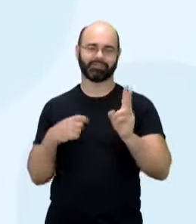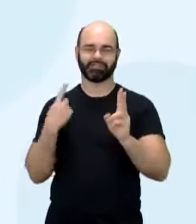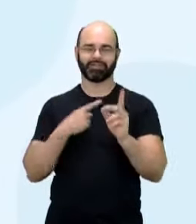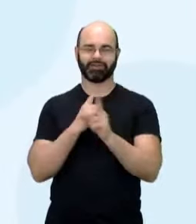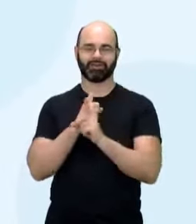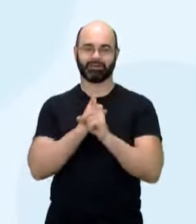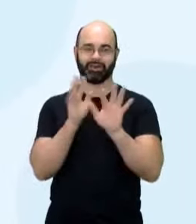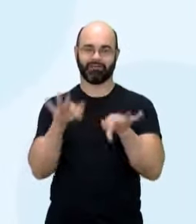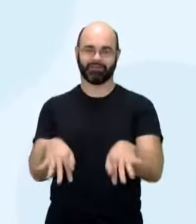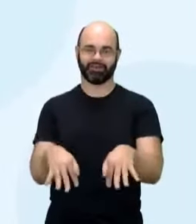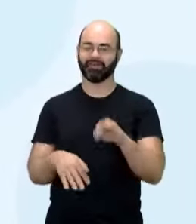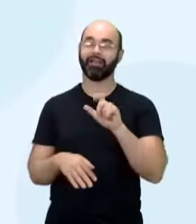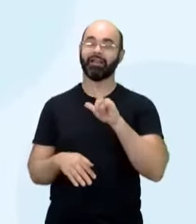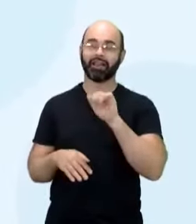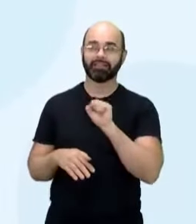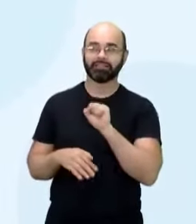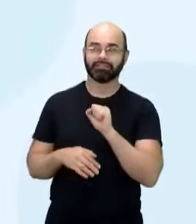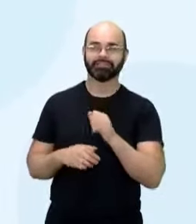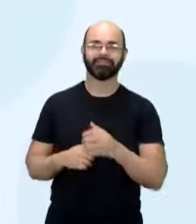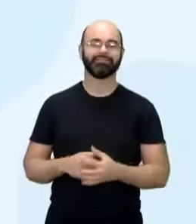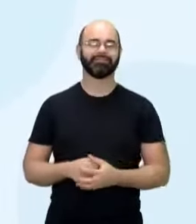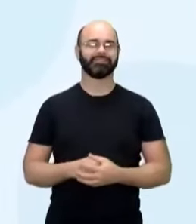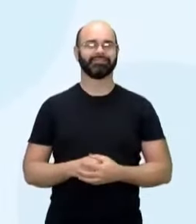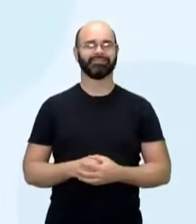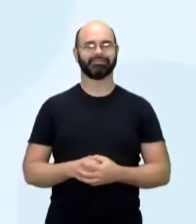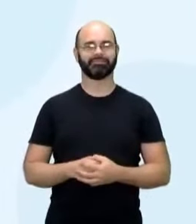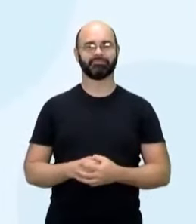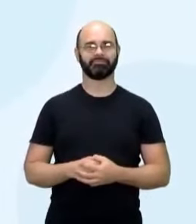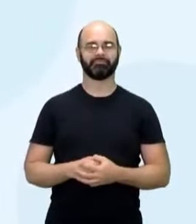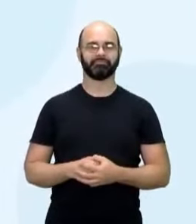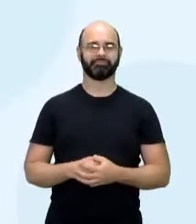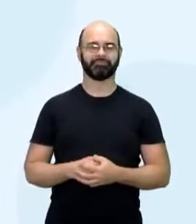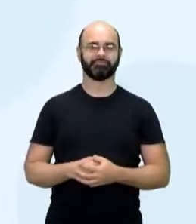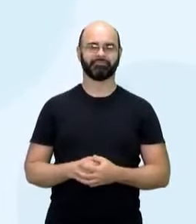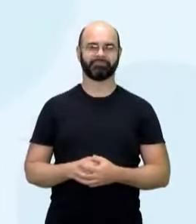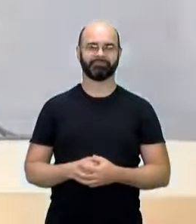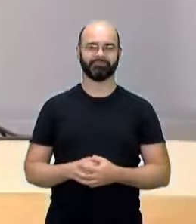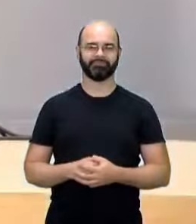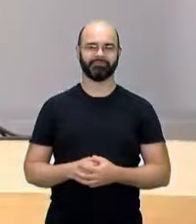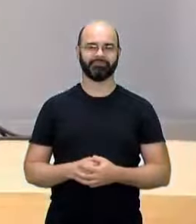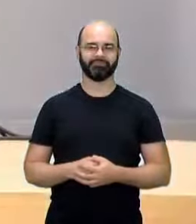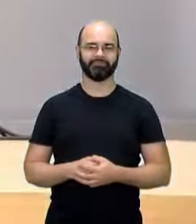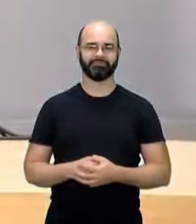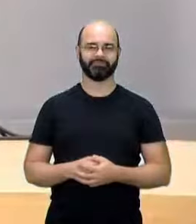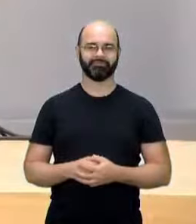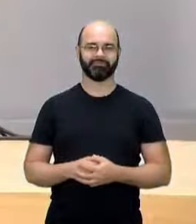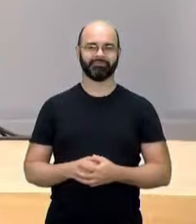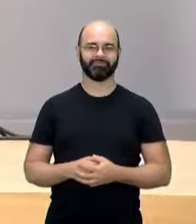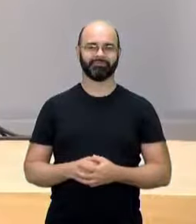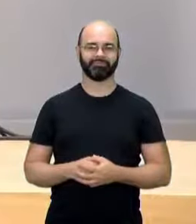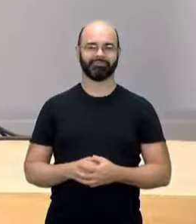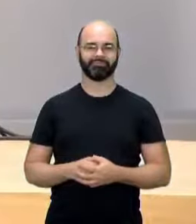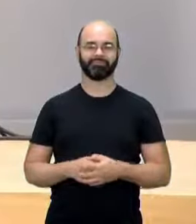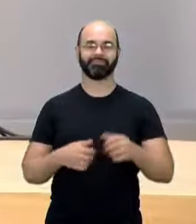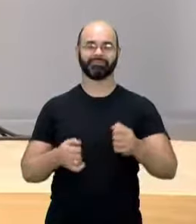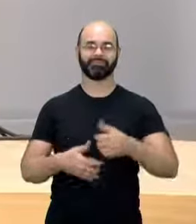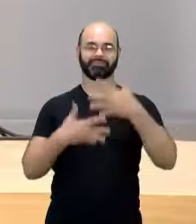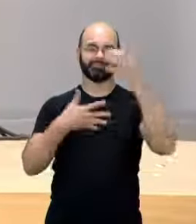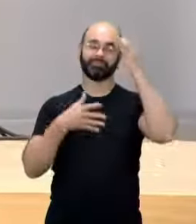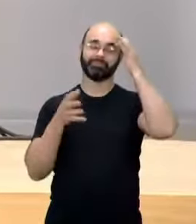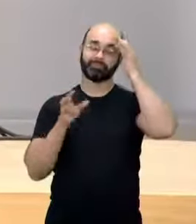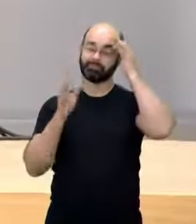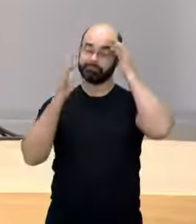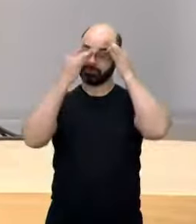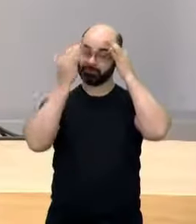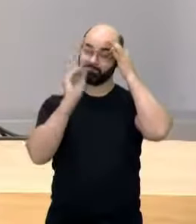nosso encontro. Elis? colocaram que tudo isso é muito